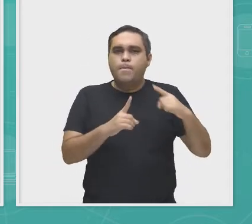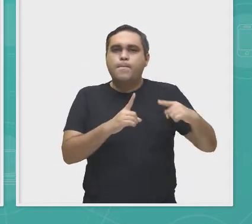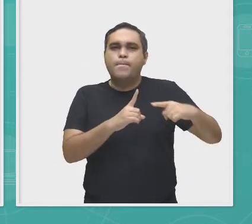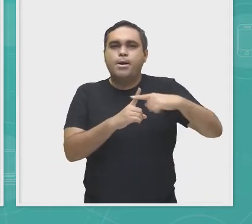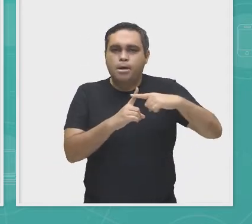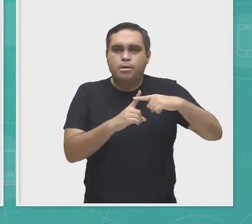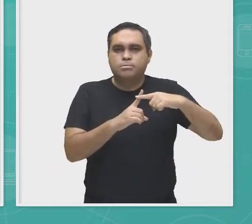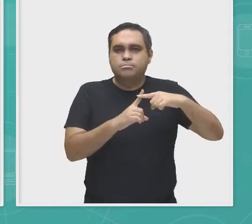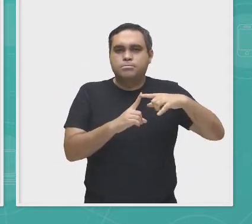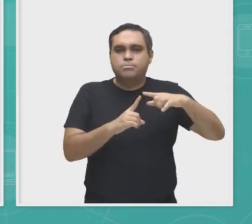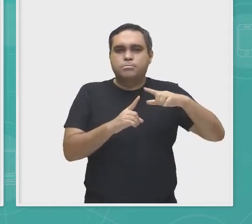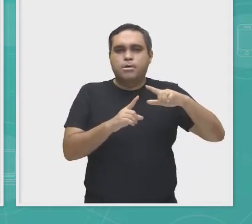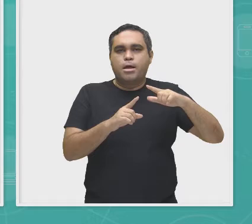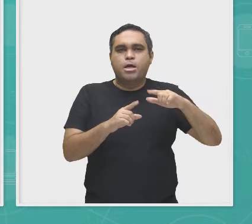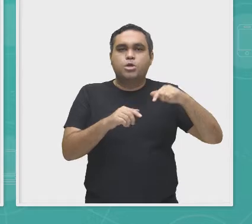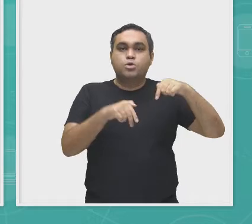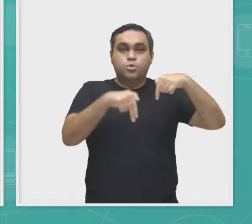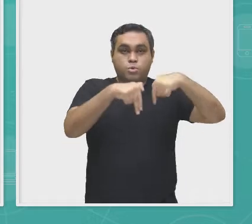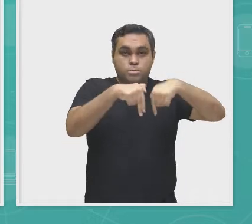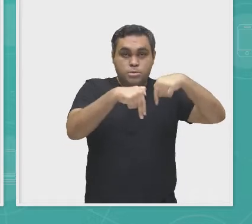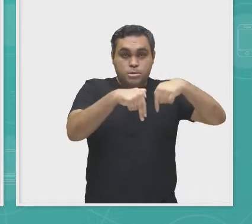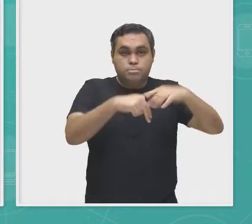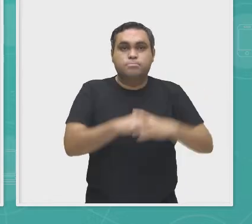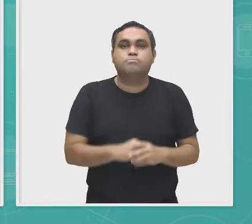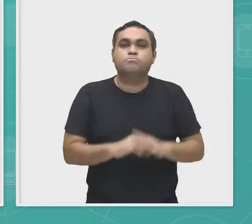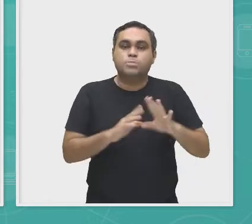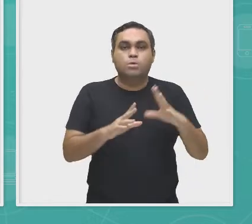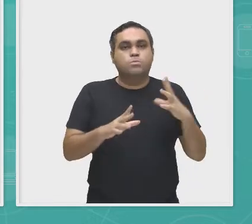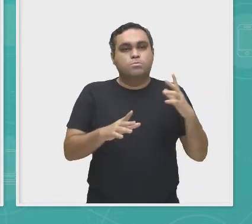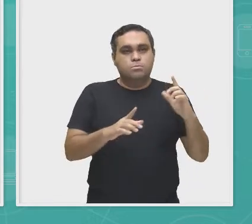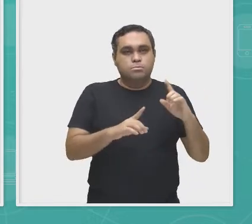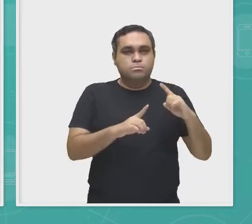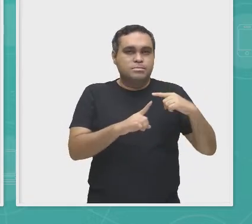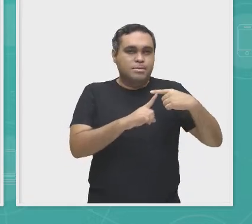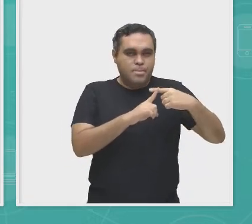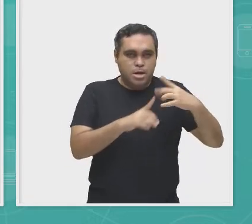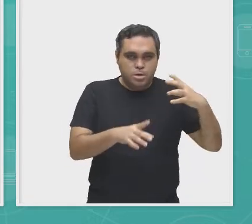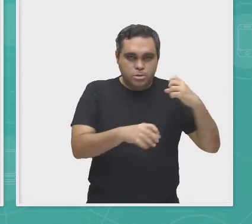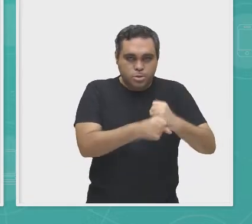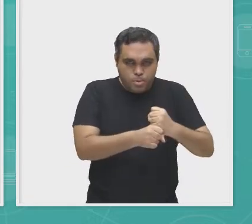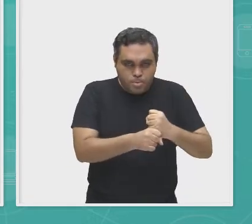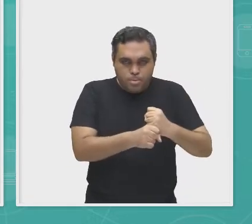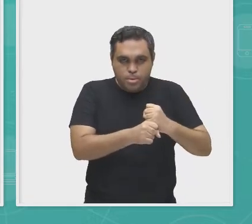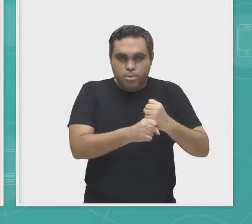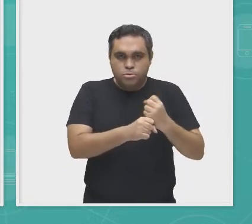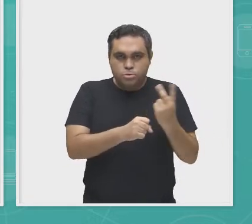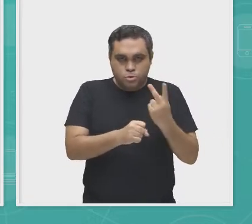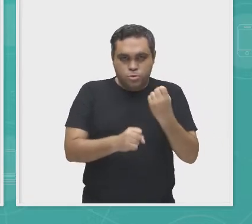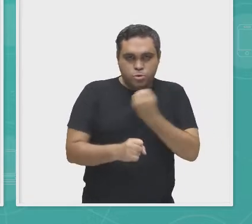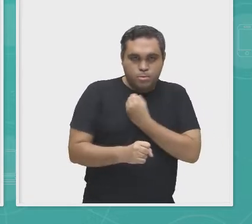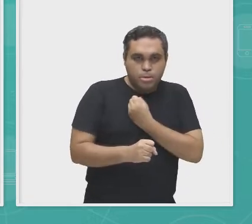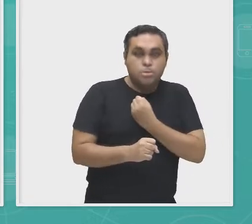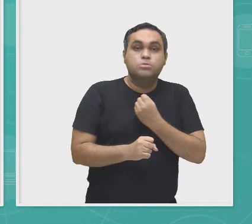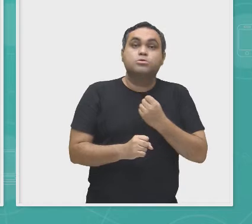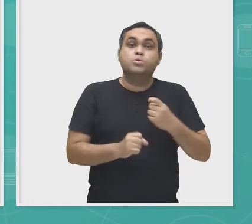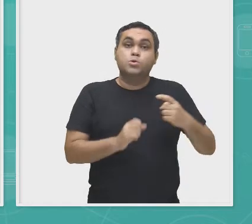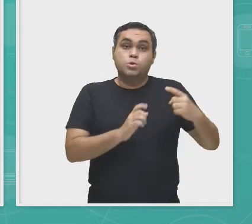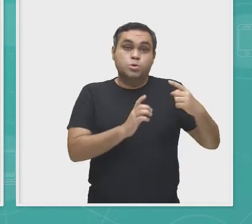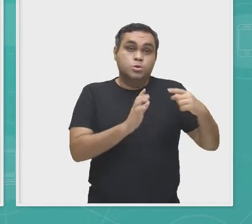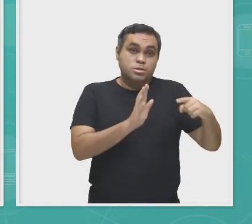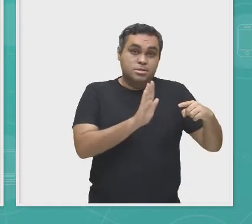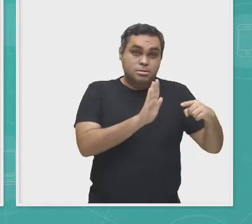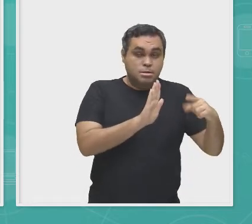iguais? Somamos e conservamos o mesmo sinal. Pode acontecer também de você